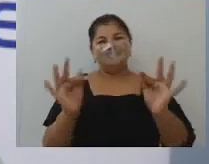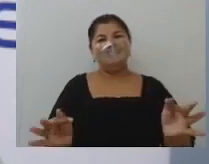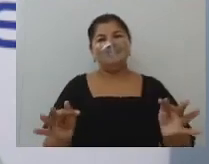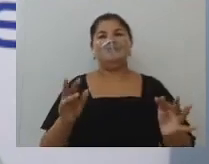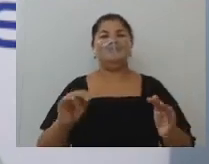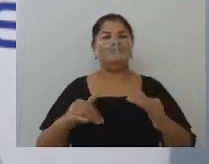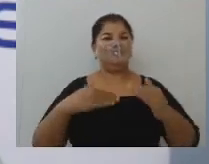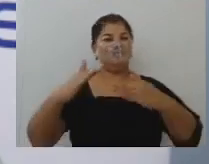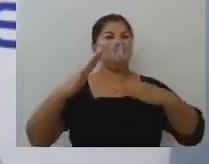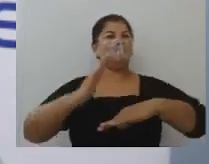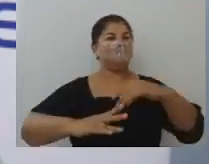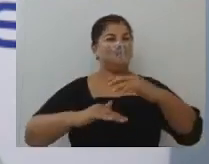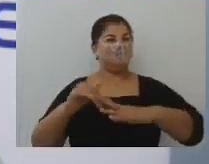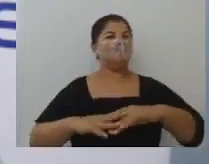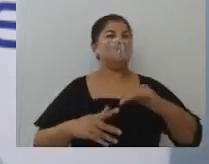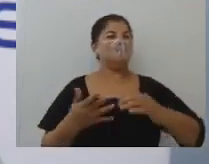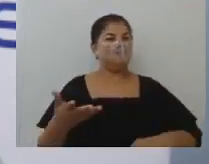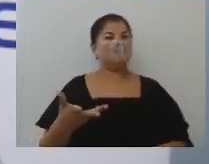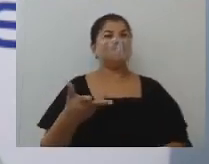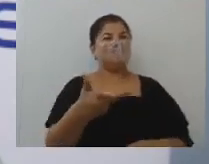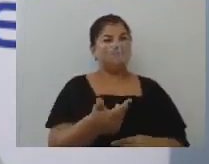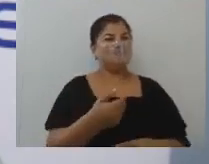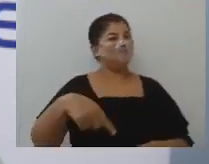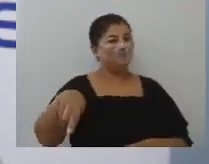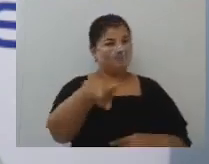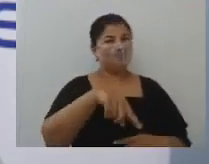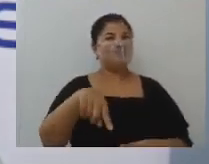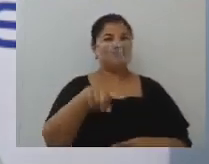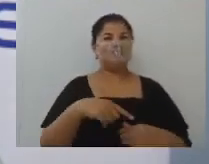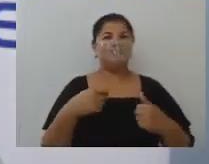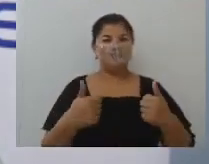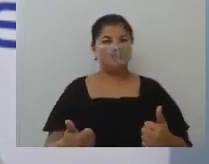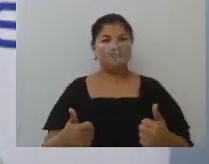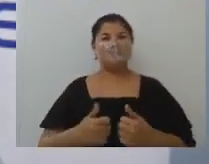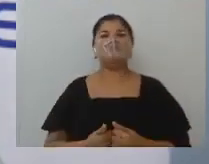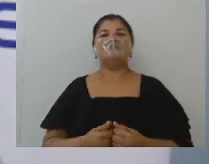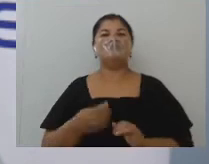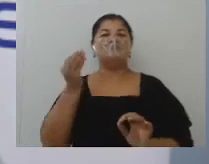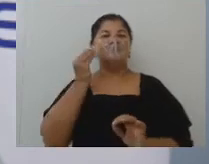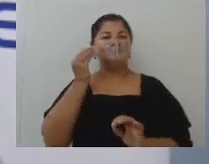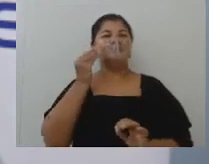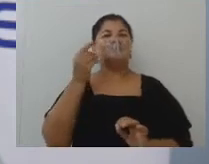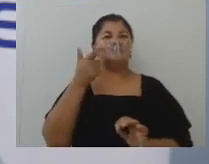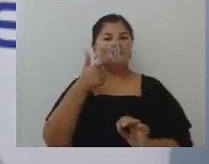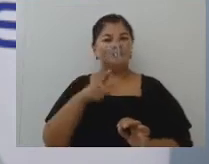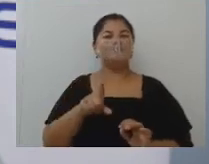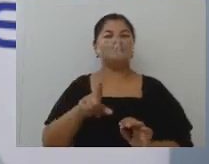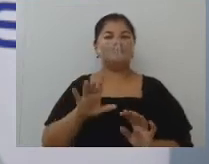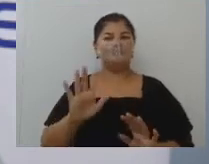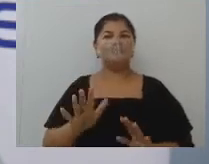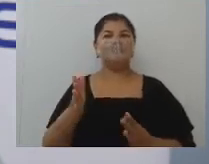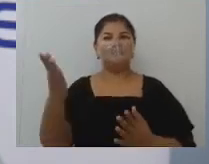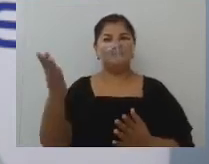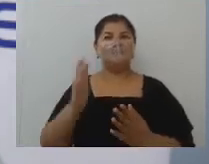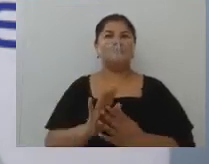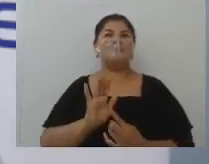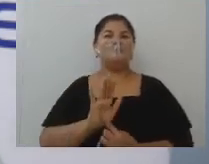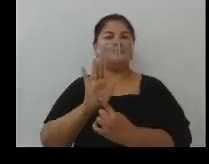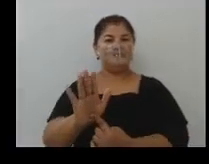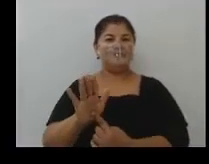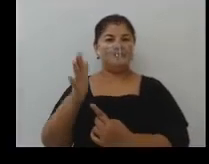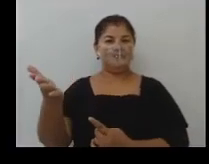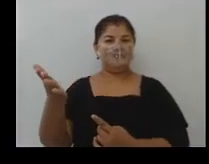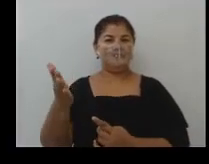grandes profissionais vindo de vocês. Eu espero assim. Vamos testar mais uma questãozinha? Olha essa